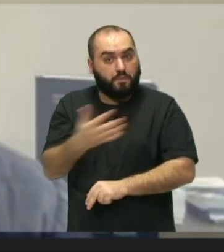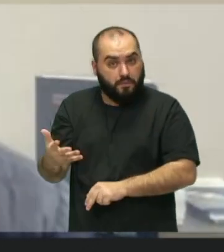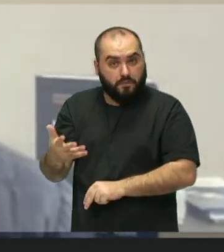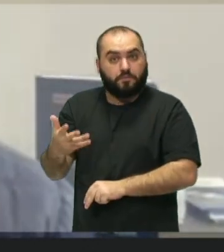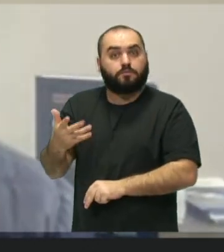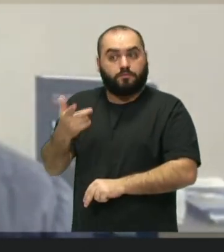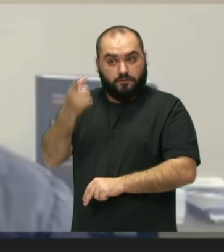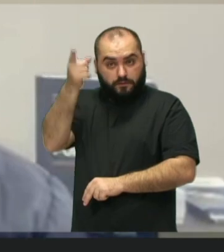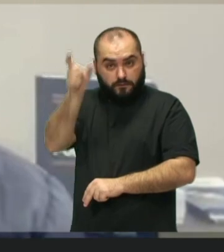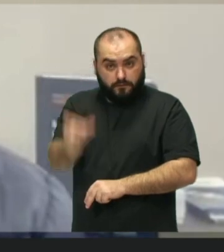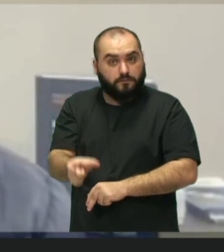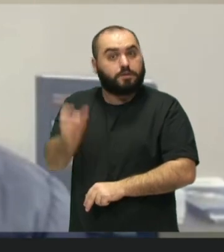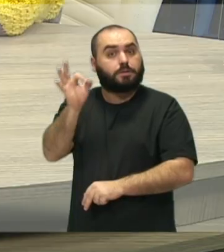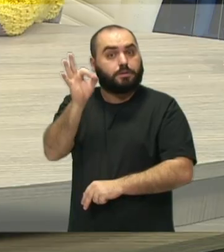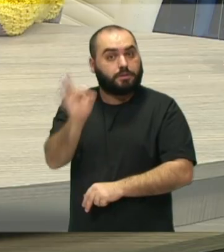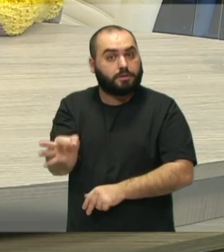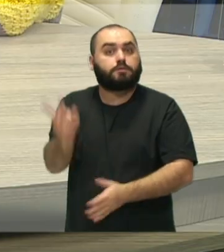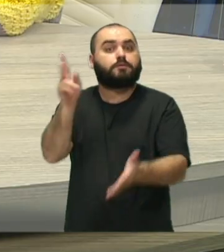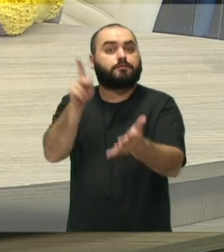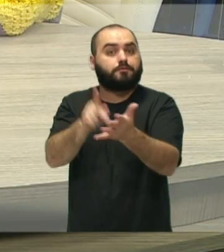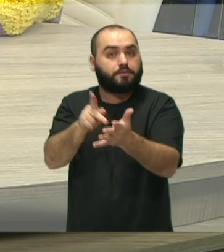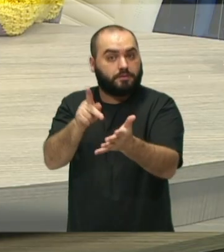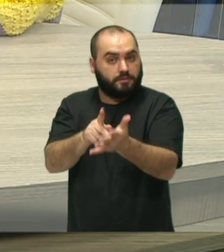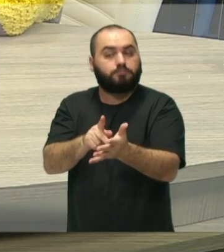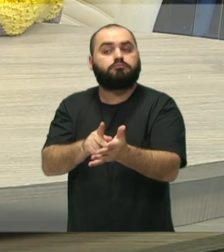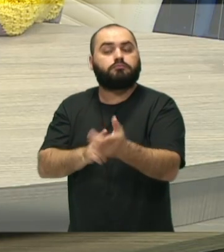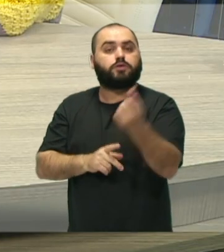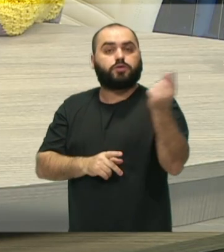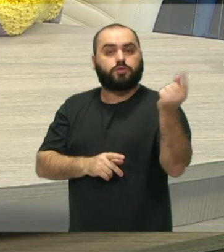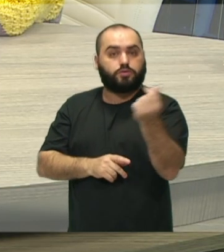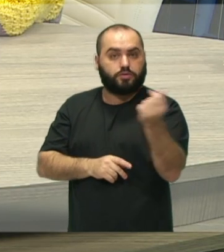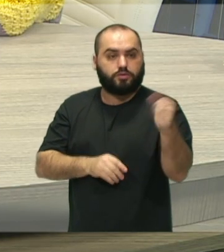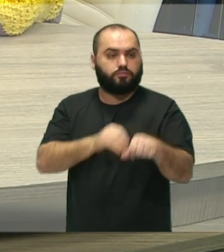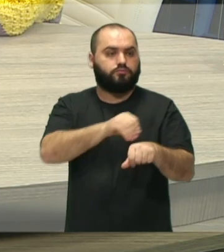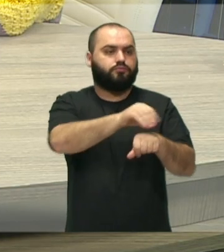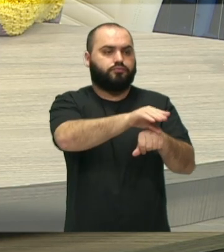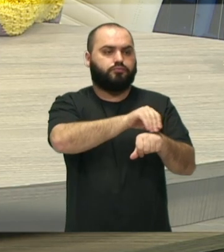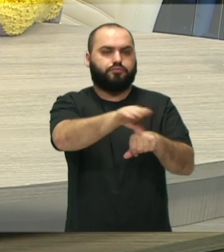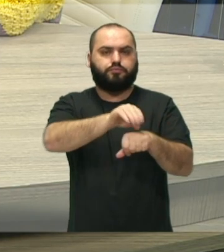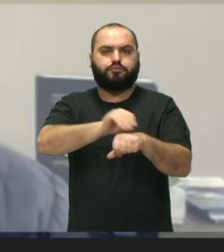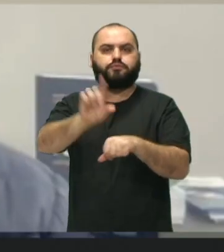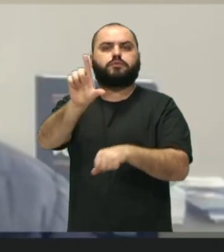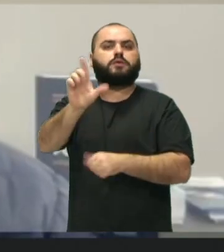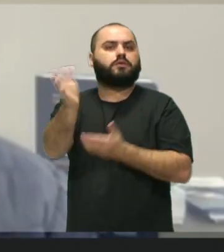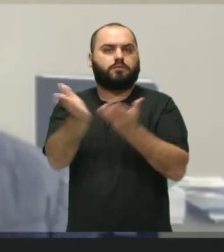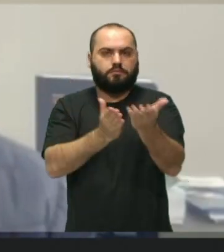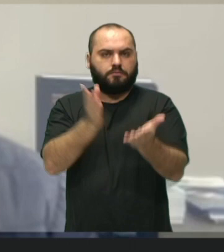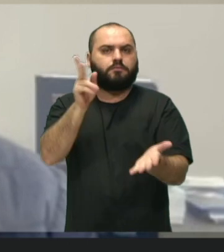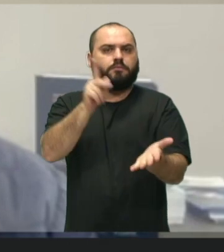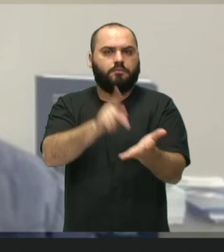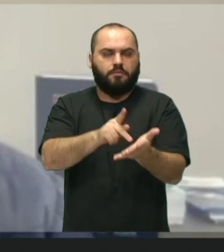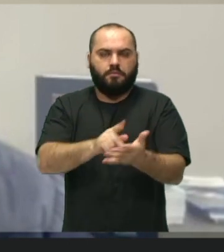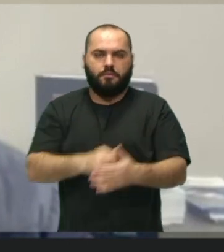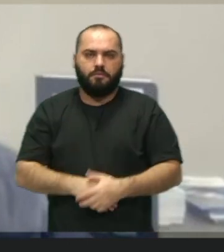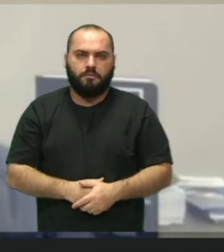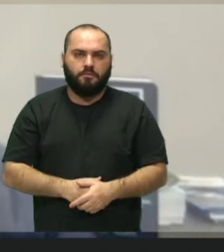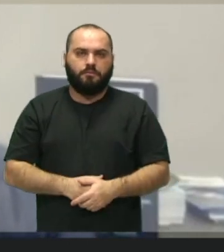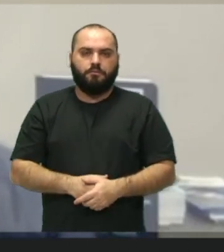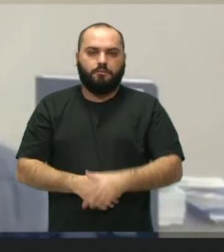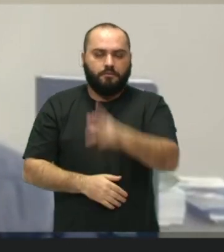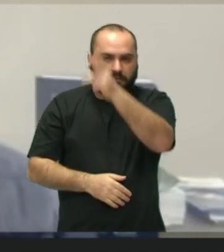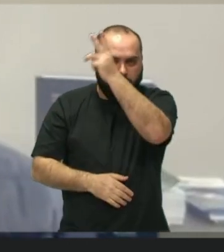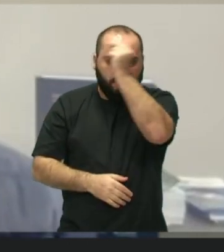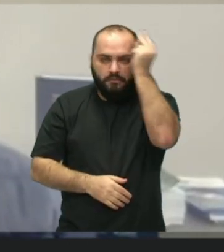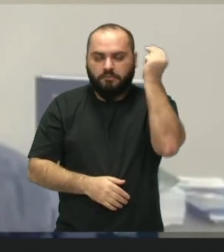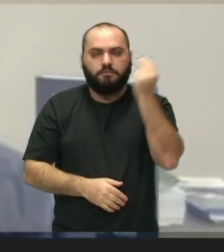você está certa, realmente grande parte dos recursos elas são direcionadas para as licitações. Os órgãos públicos não podem